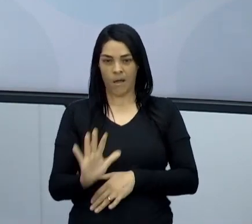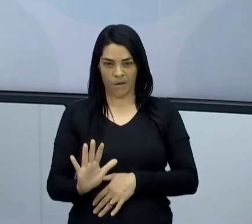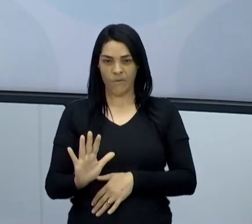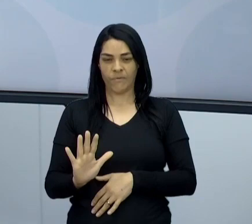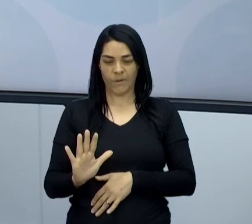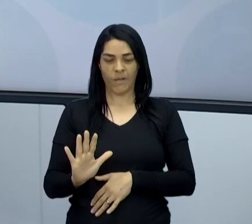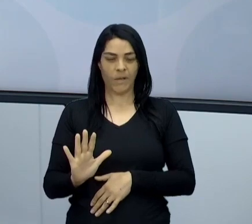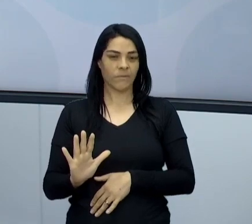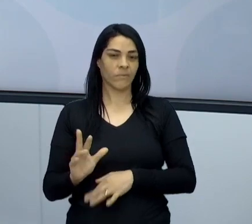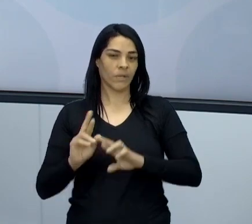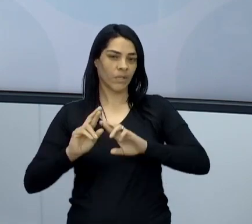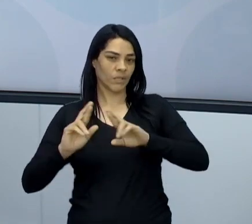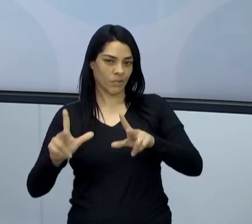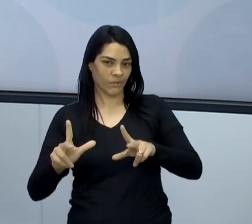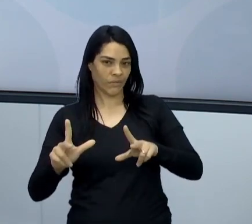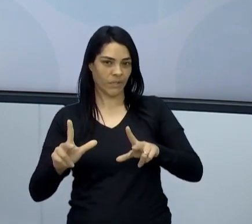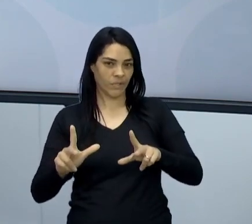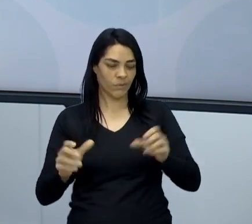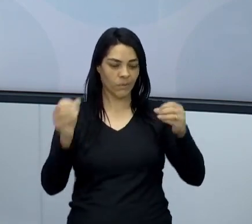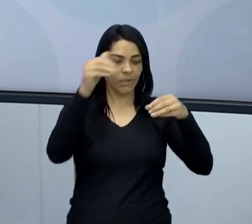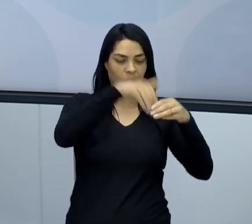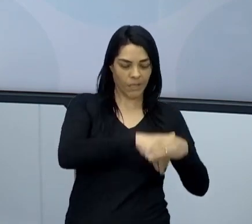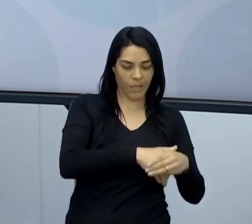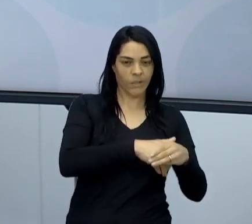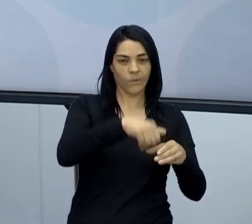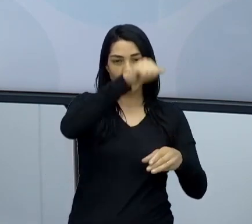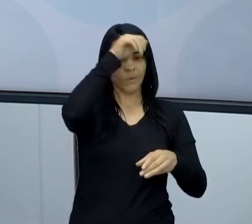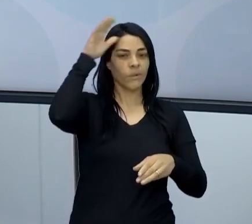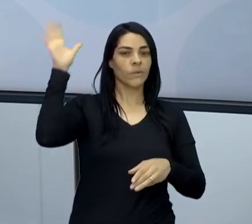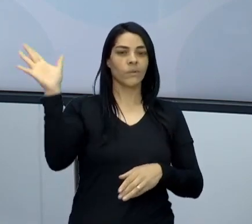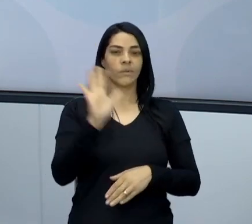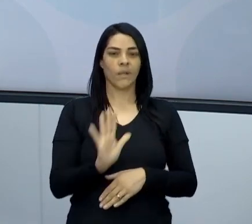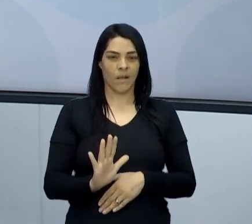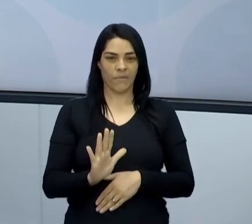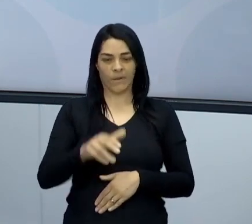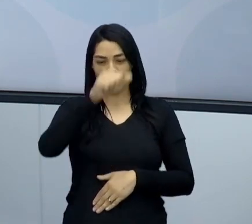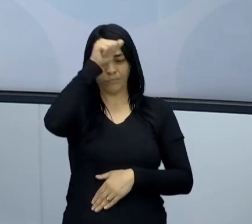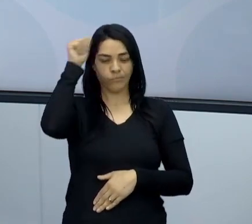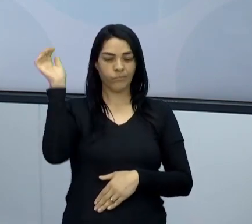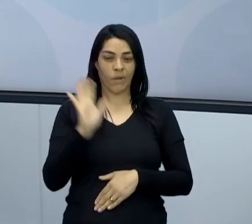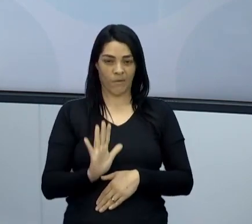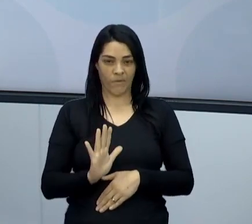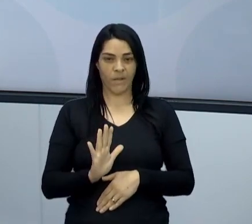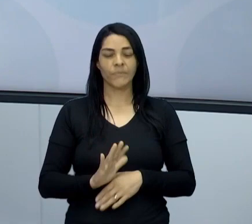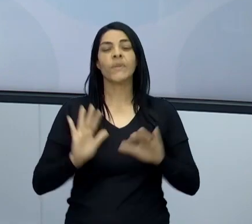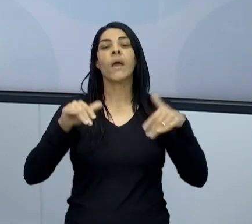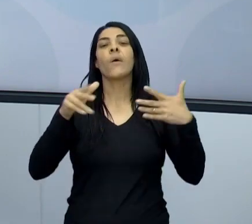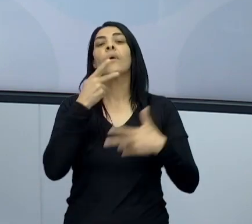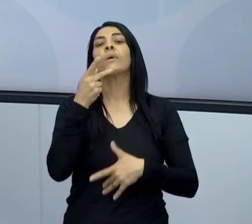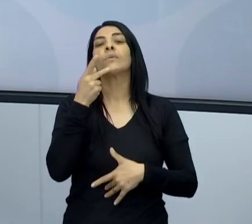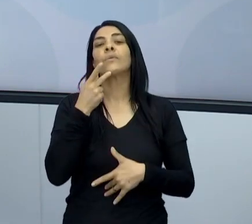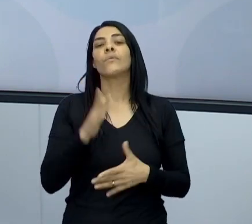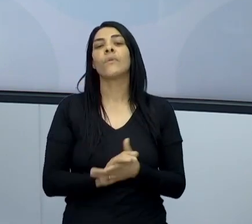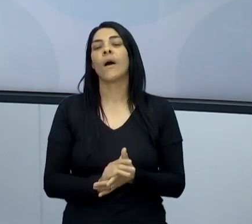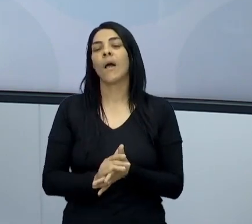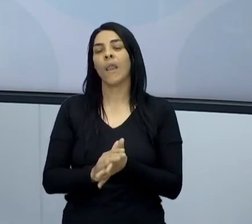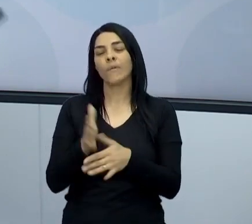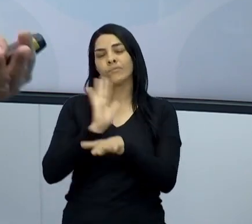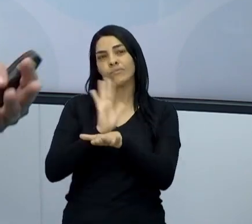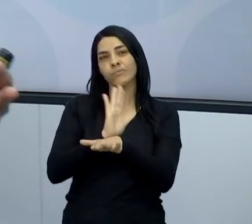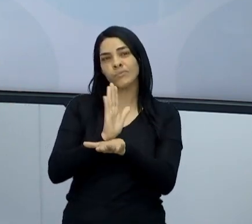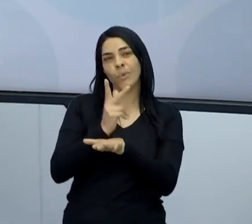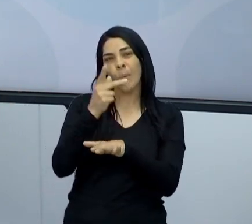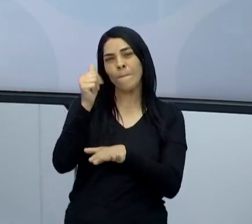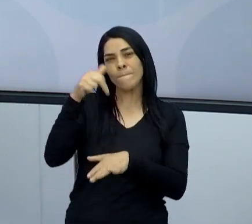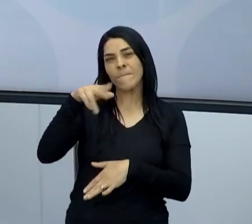coisa, e falamos muito bem. Chamei o professor Mauro Farias aqui para a gente debater sobre isso. Por exemplo, quando a gente fala do filme Pantera Negra, por exemplo, Hotel